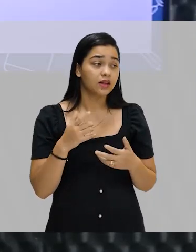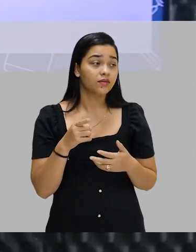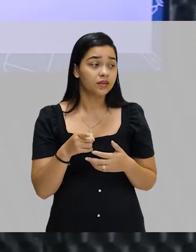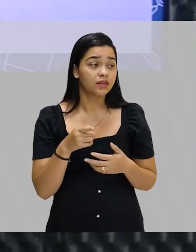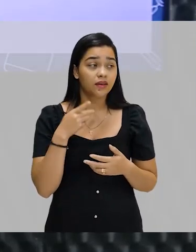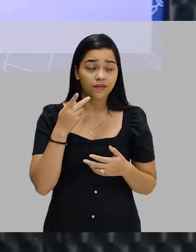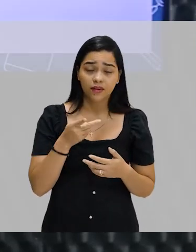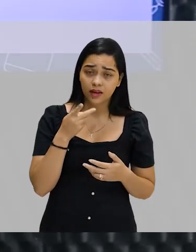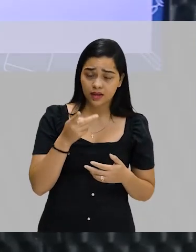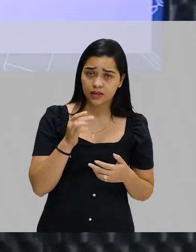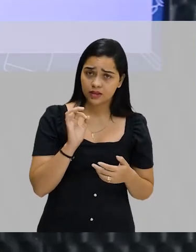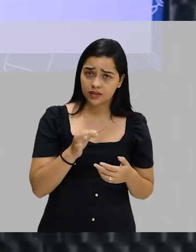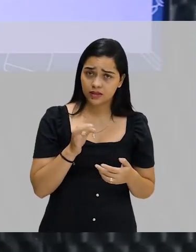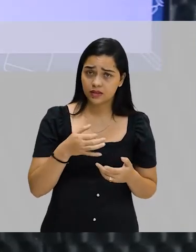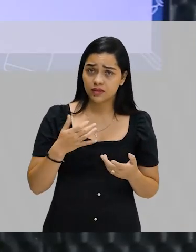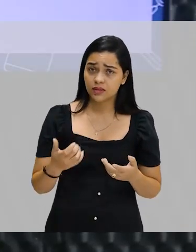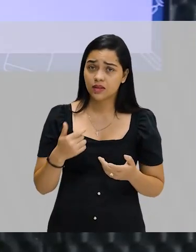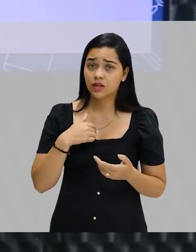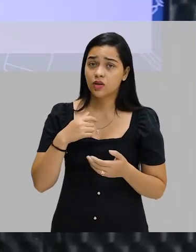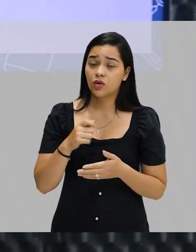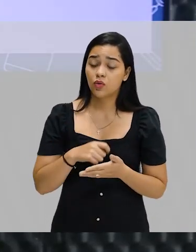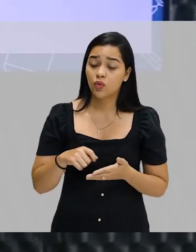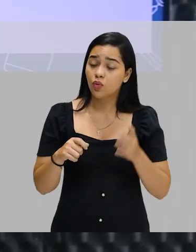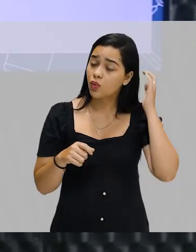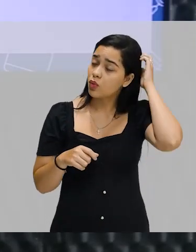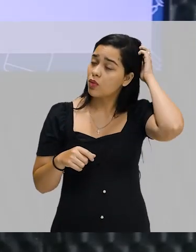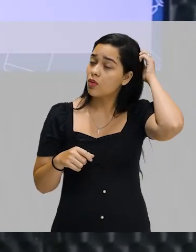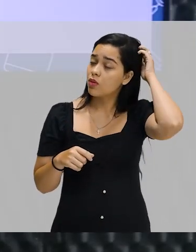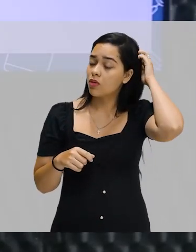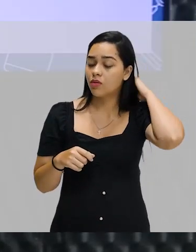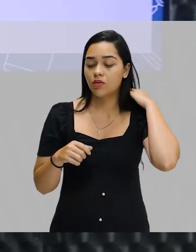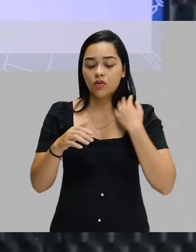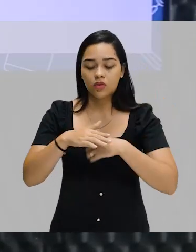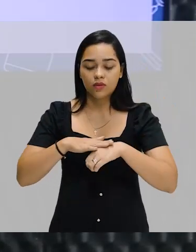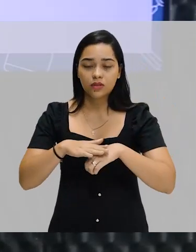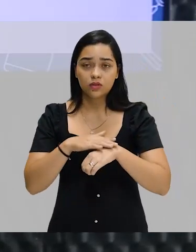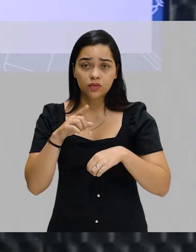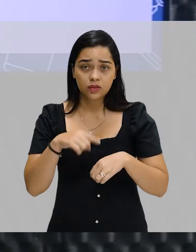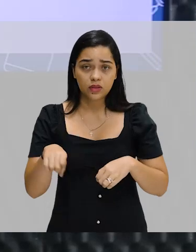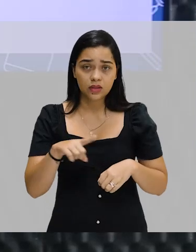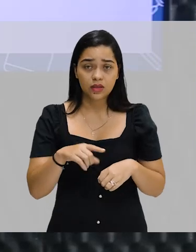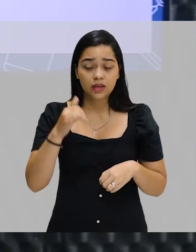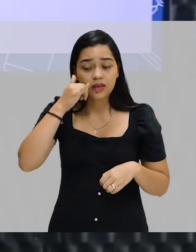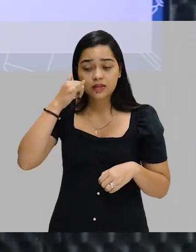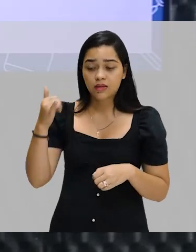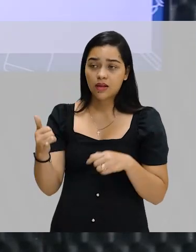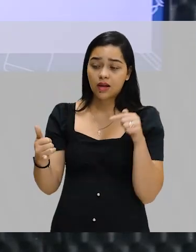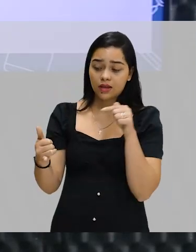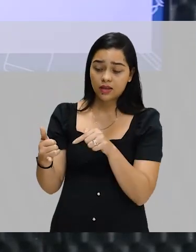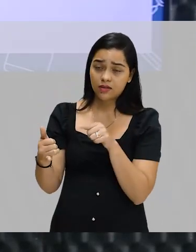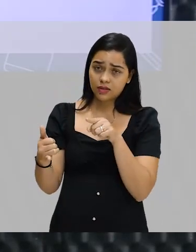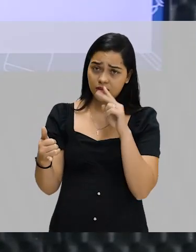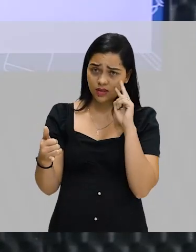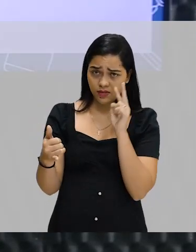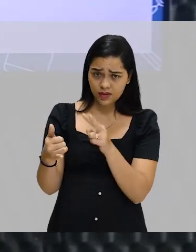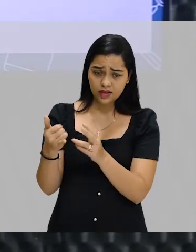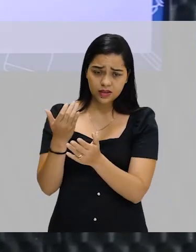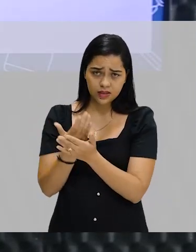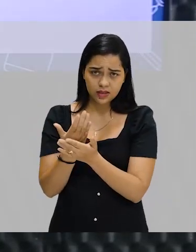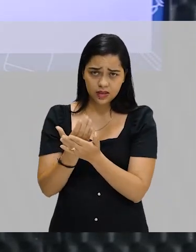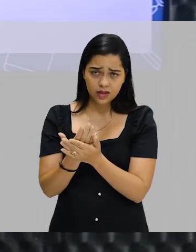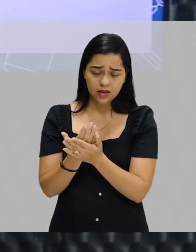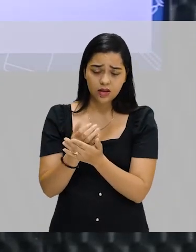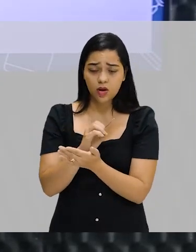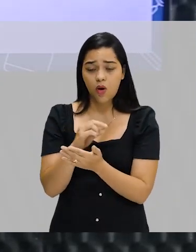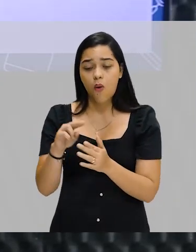você fala, certo? Então, eu estou conversando com você agora, certo? Esse smartphone que você assiste às nossas aulas,